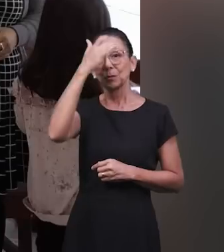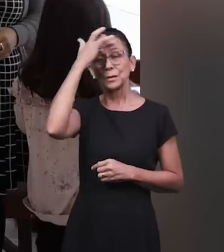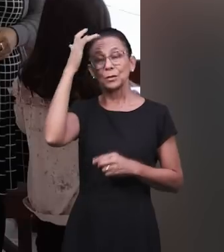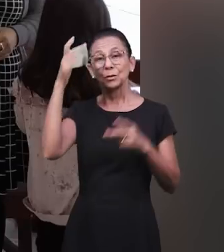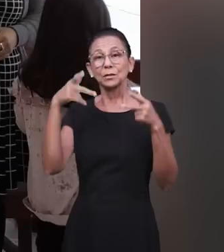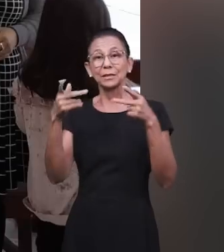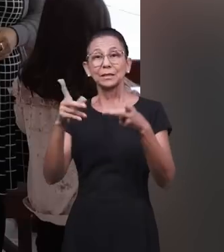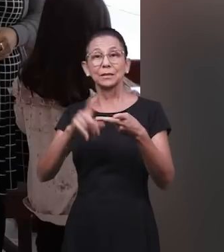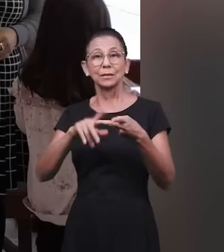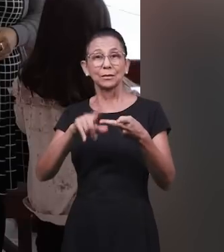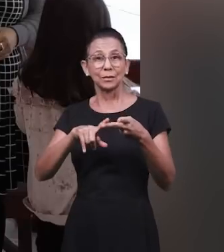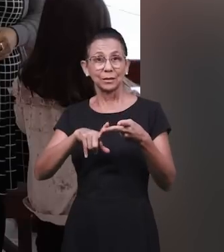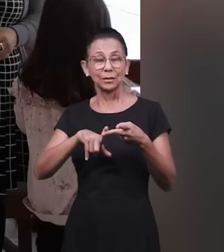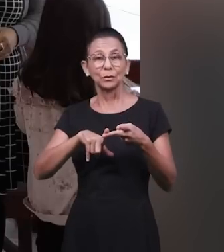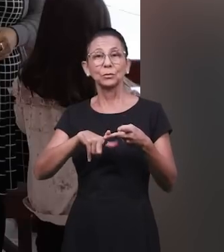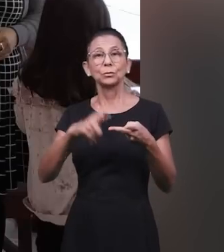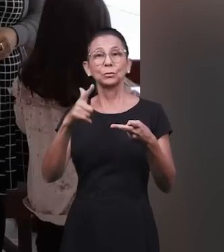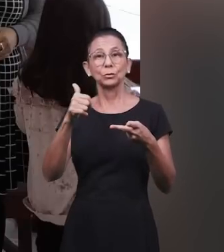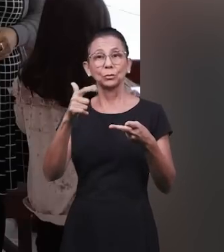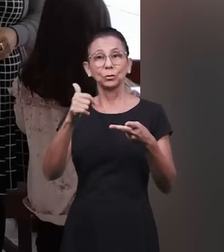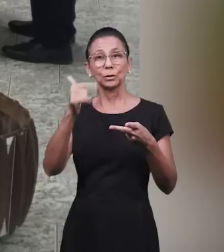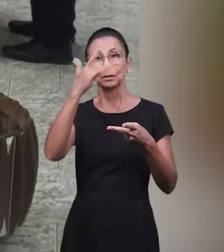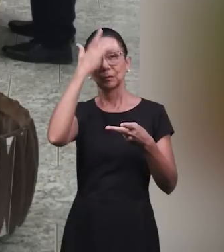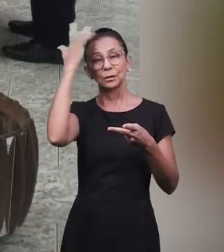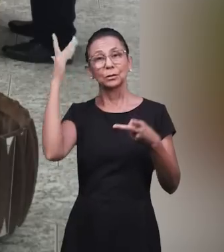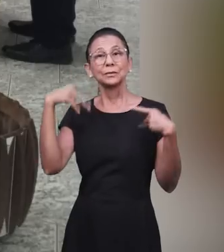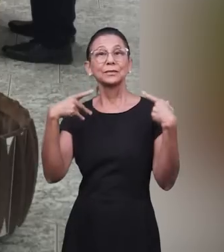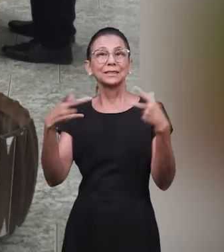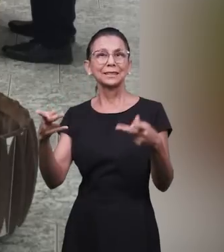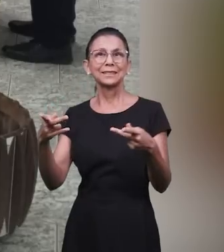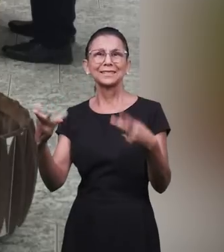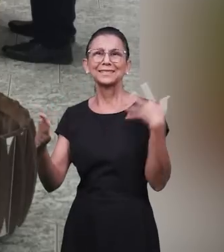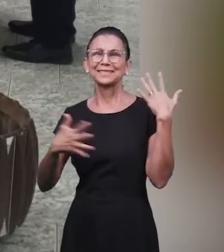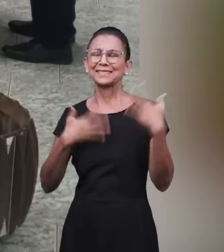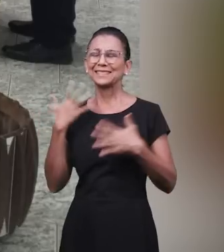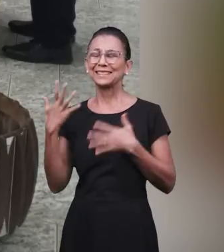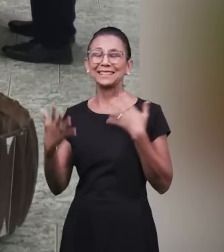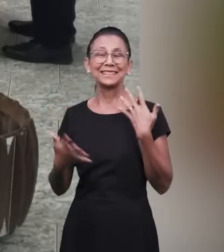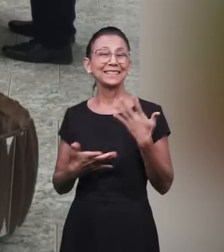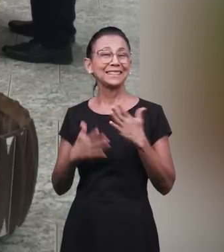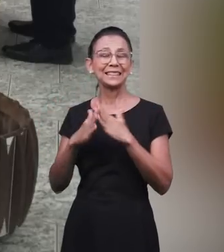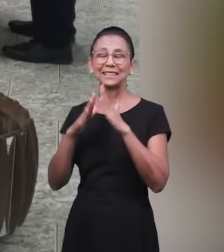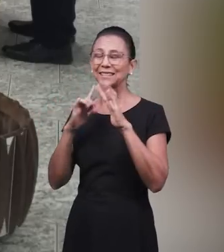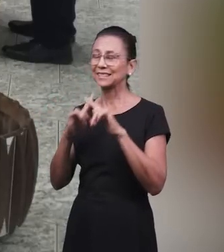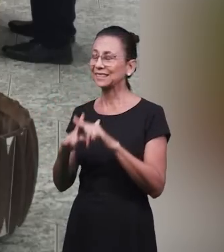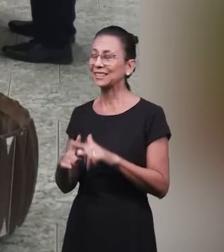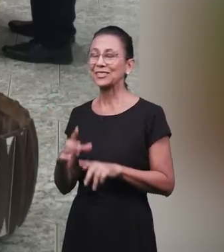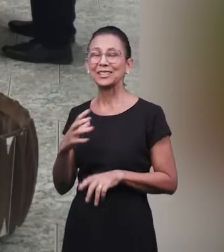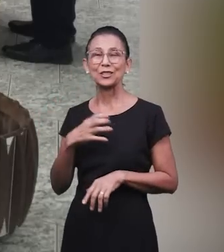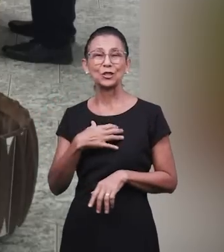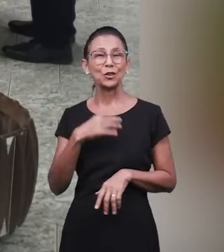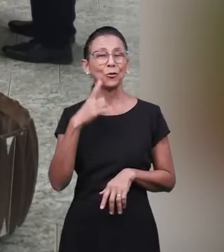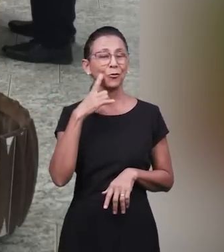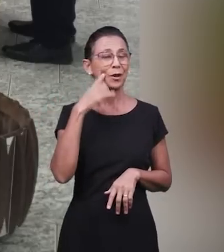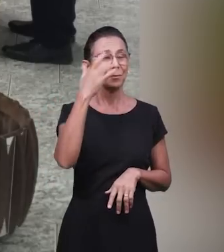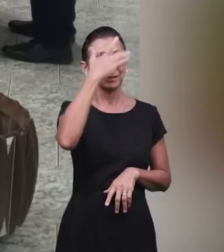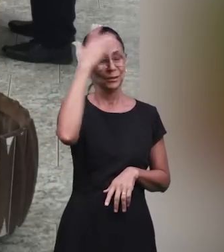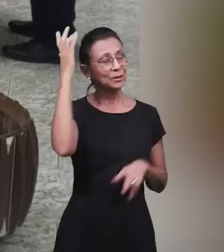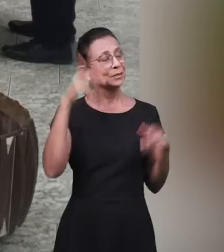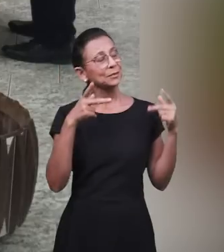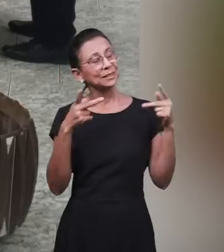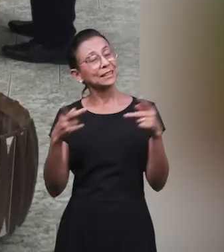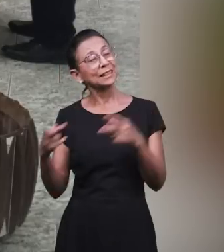e no segundo culto, 12 visitantes, trazendo uma alegria muito grande para a igreja, com o número de visitantes